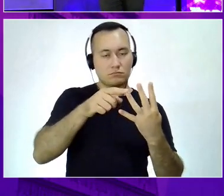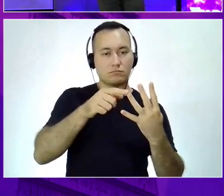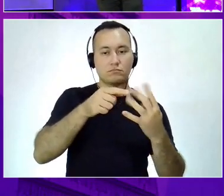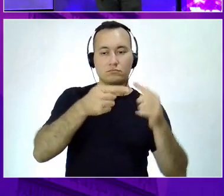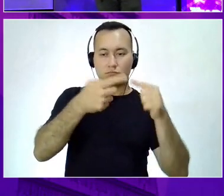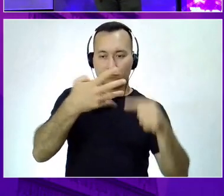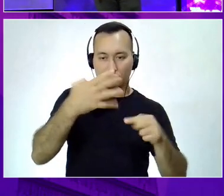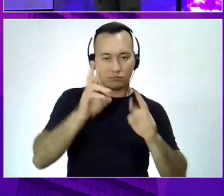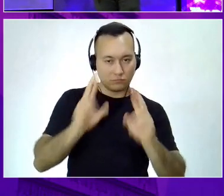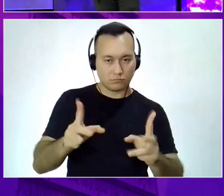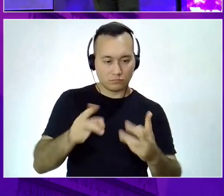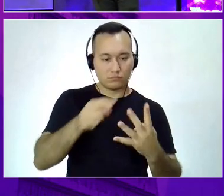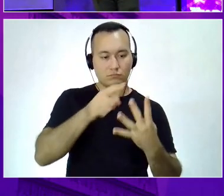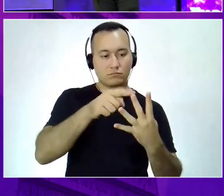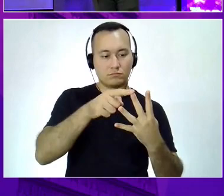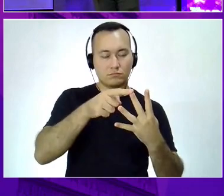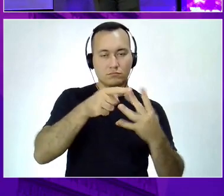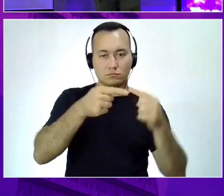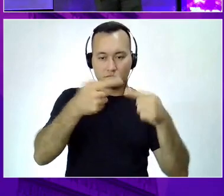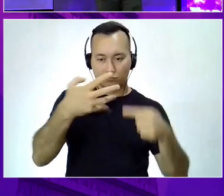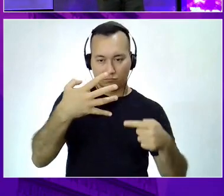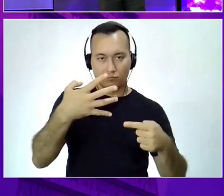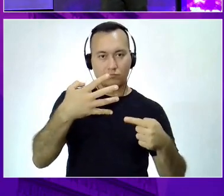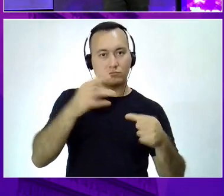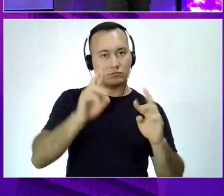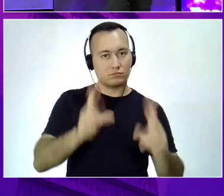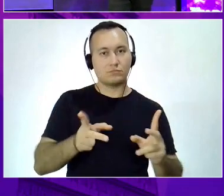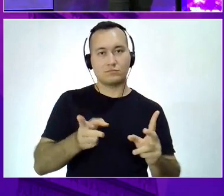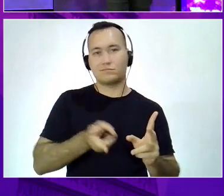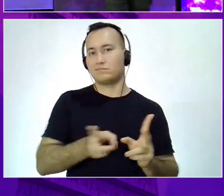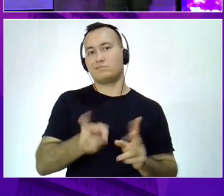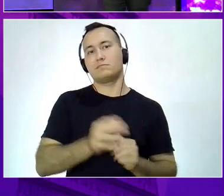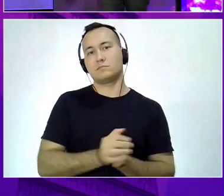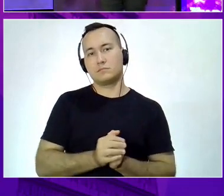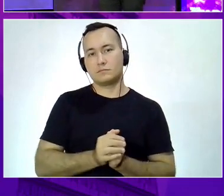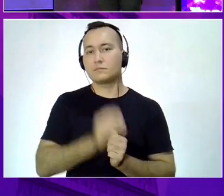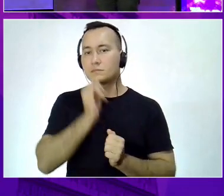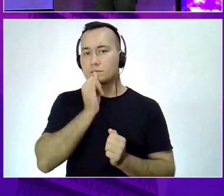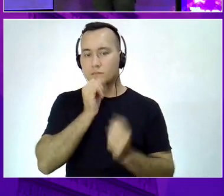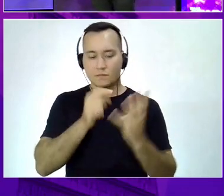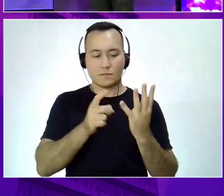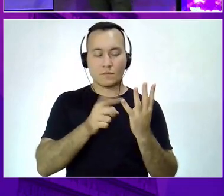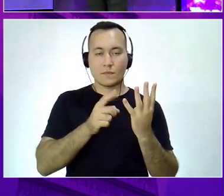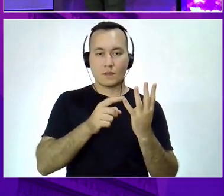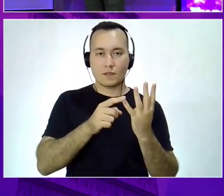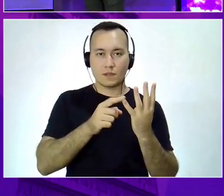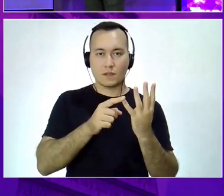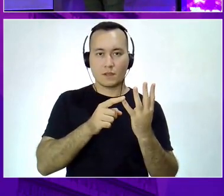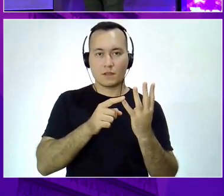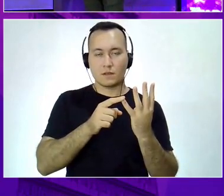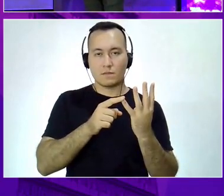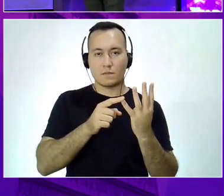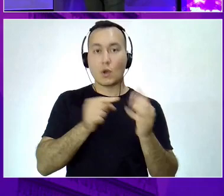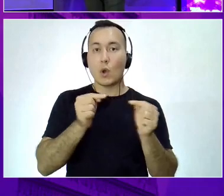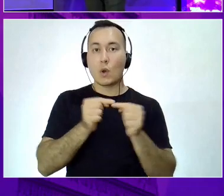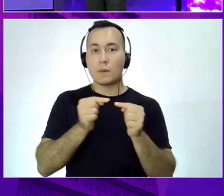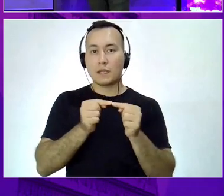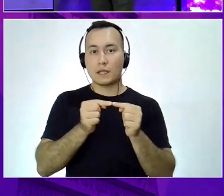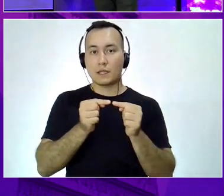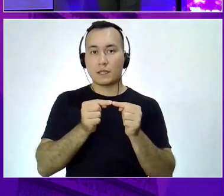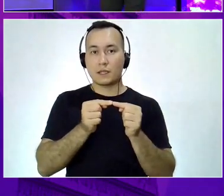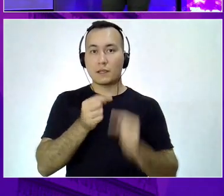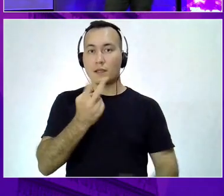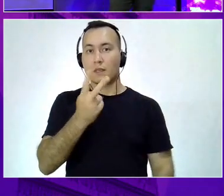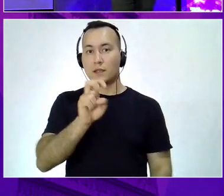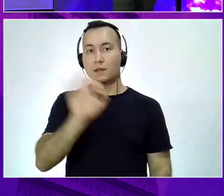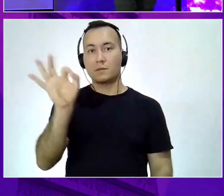e falar assim: eu tenho uma solução para trazer 25% do fluxo da internet hoje para dentro da nossa aplicação?